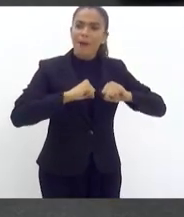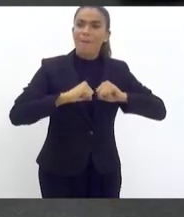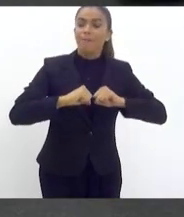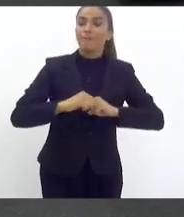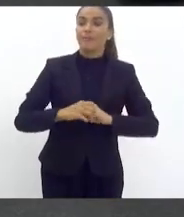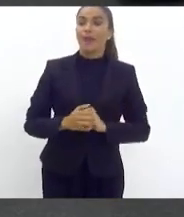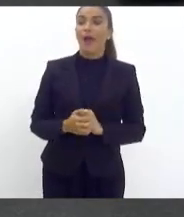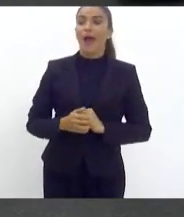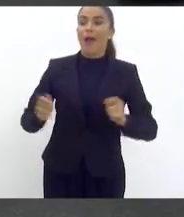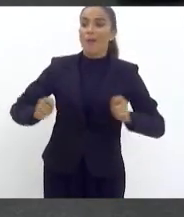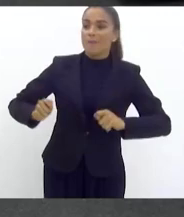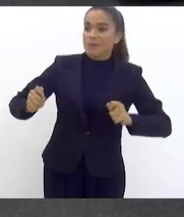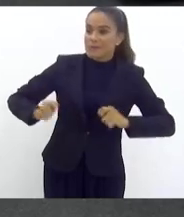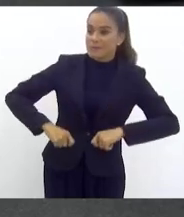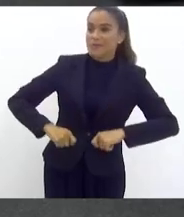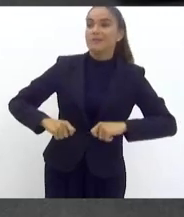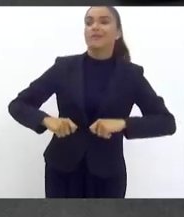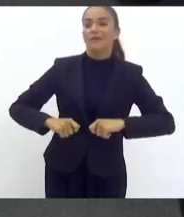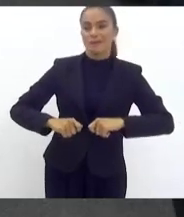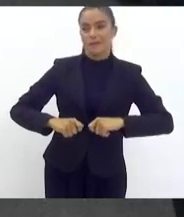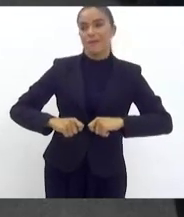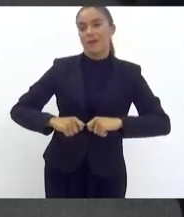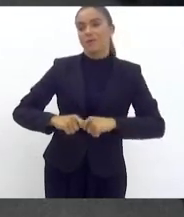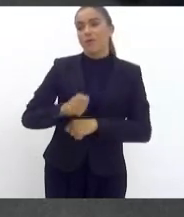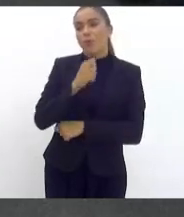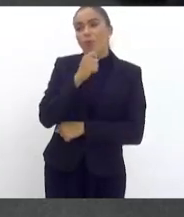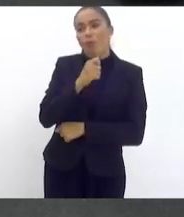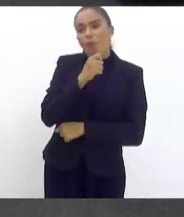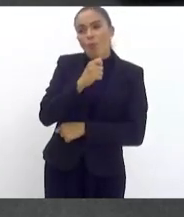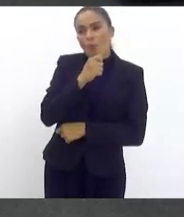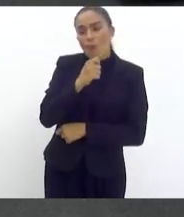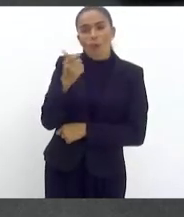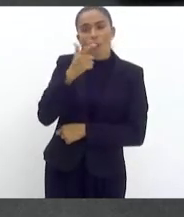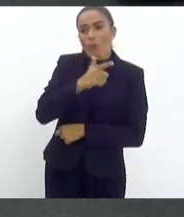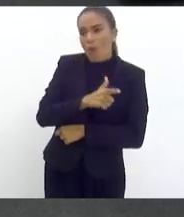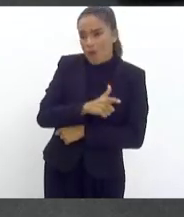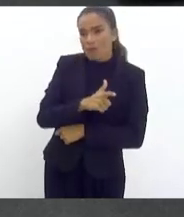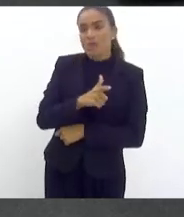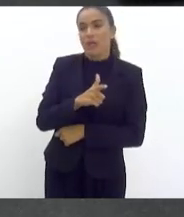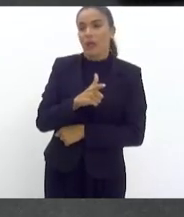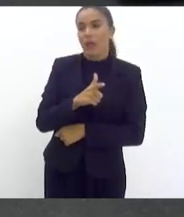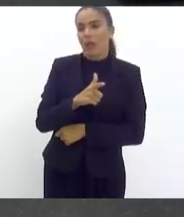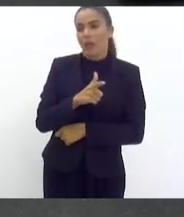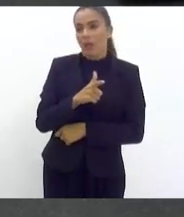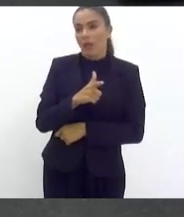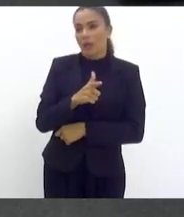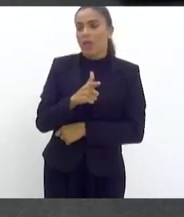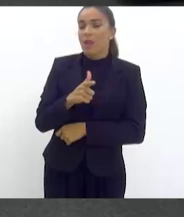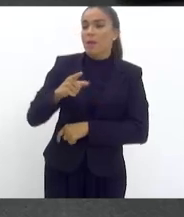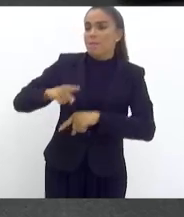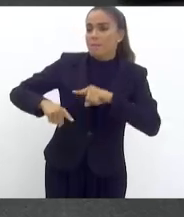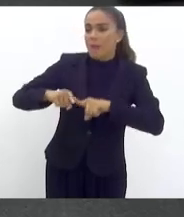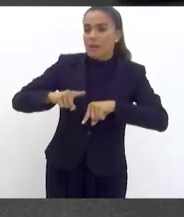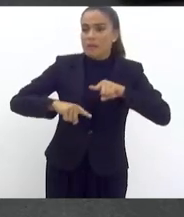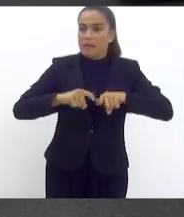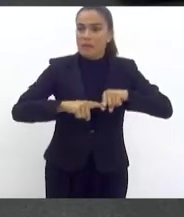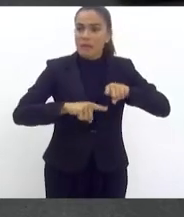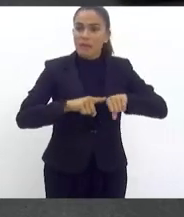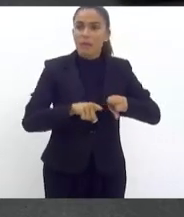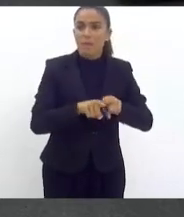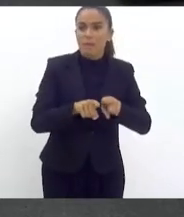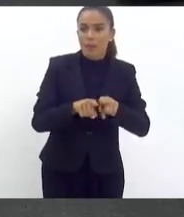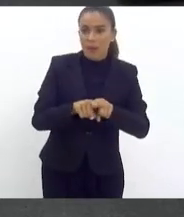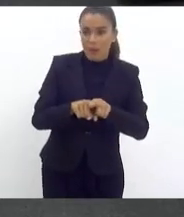a possibilidade de não terem nos seus recursos de residentes a